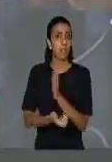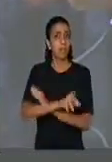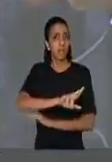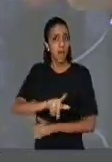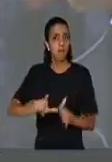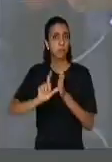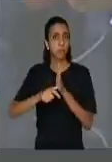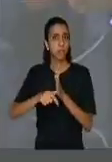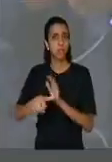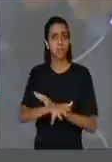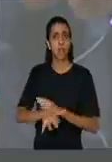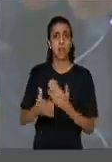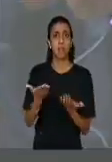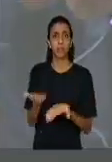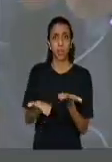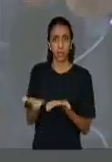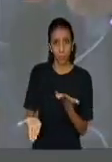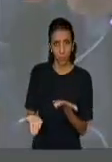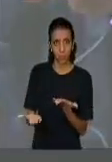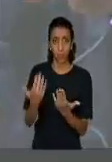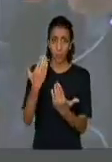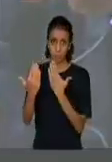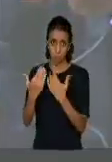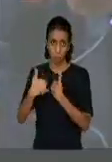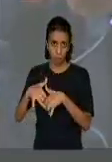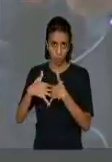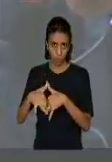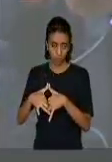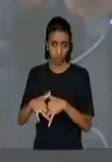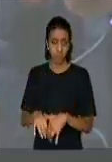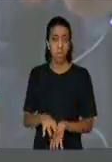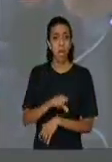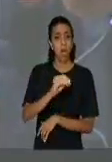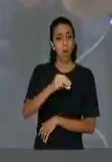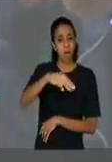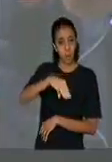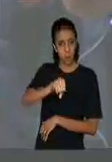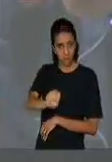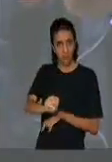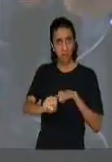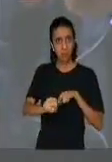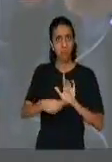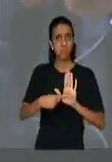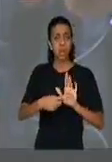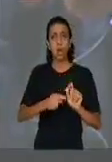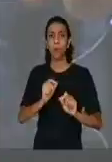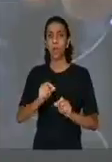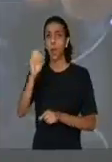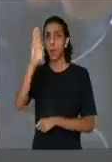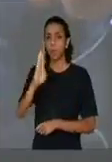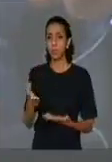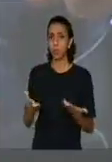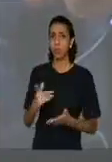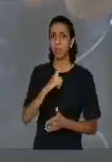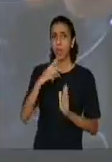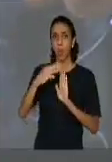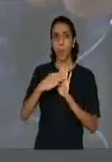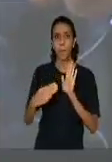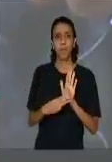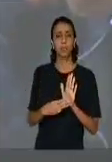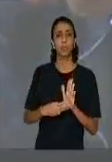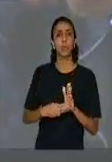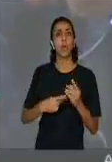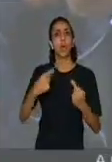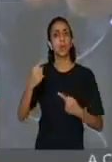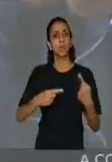para o fortalecimento dos manicômios. Segundo a OMS, o Brasil tem hoje um modelo de política de saúde mental